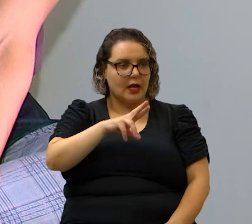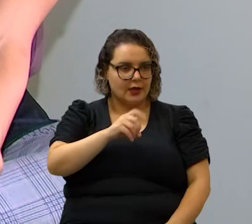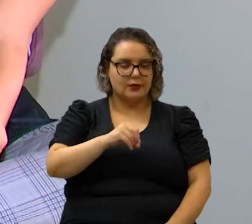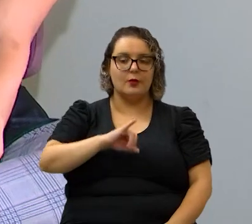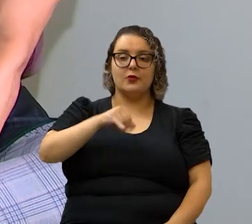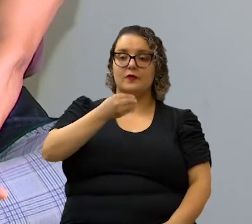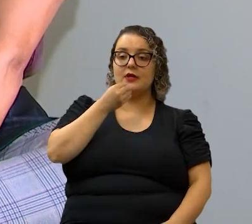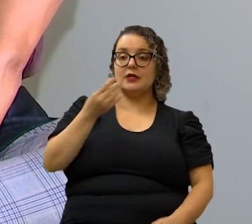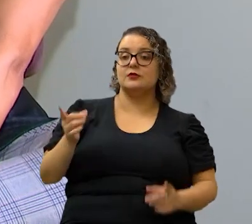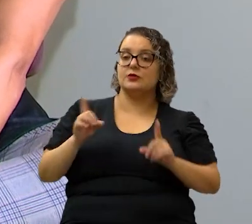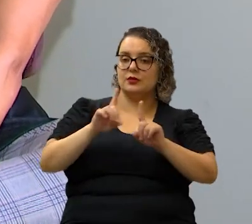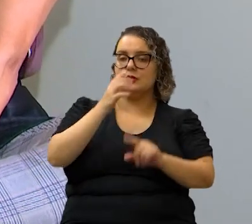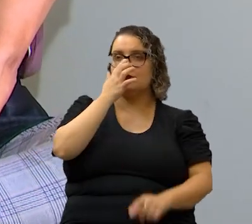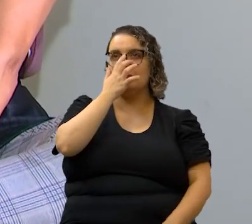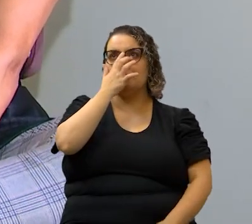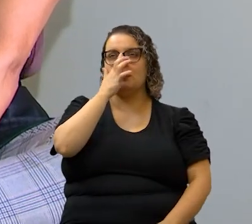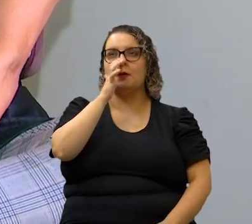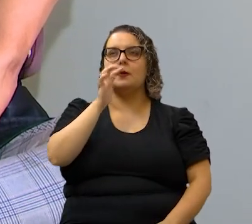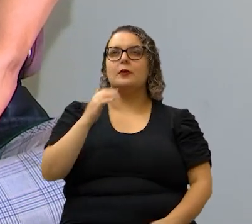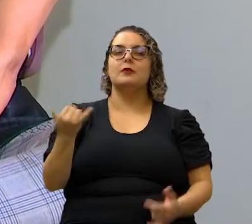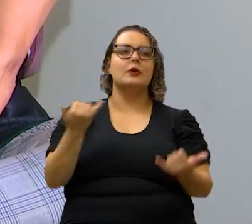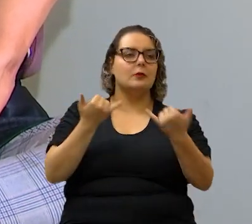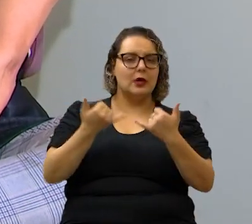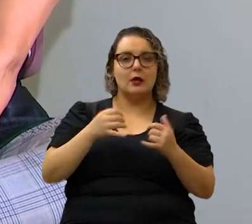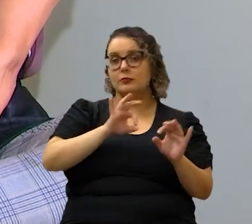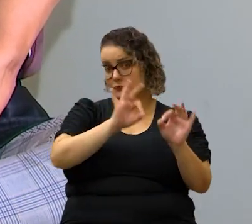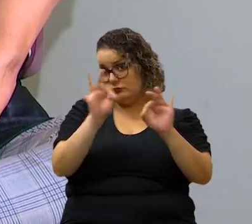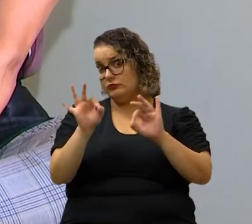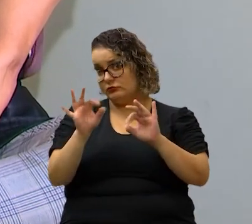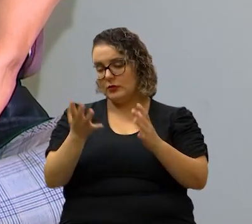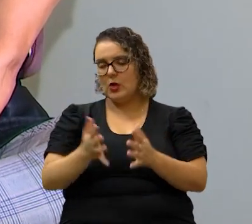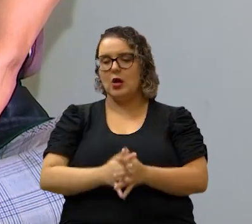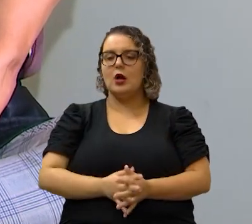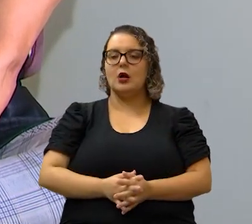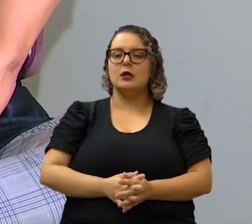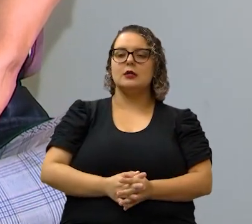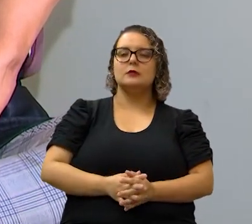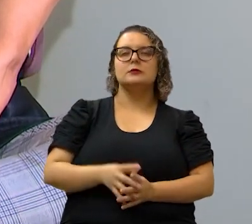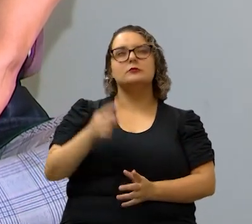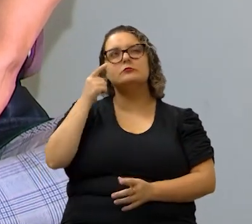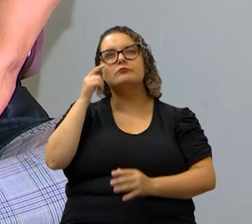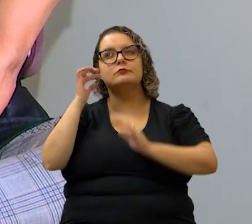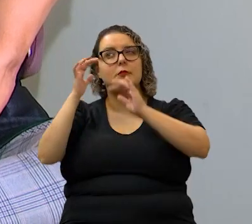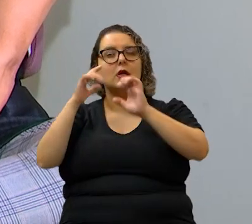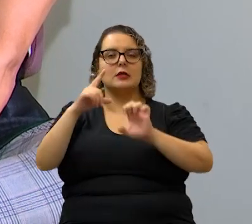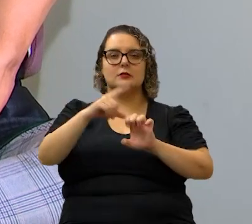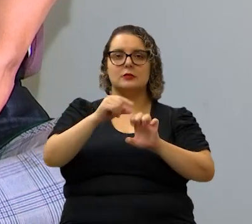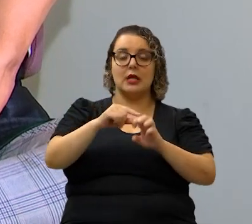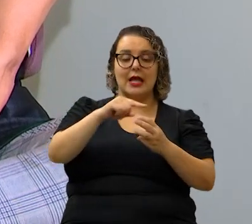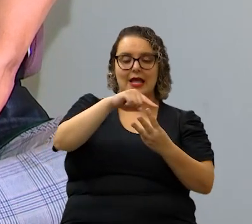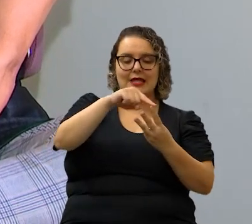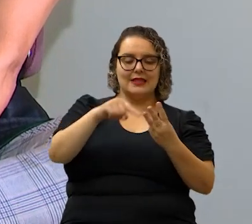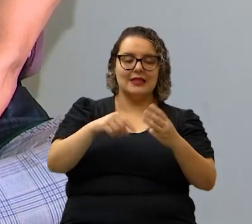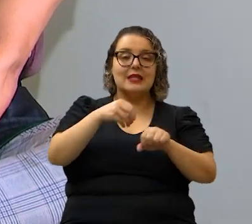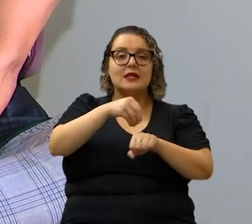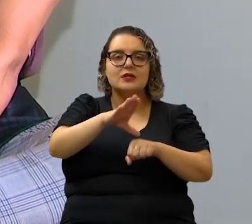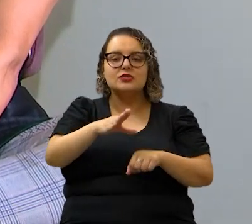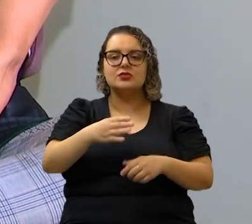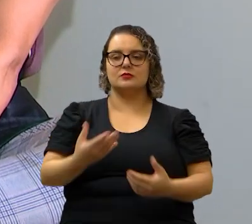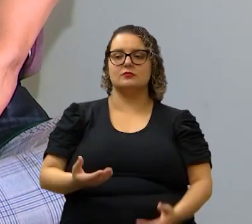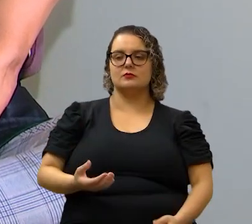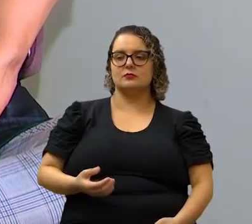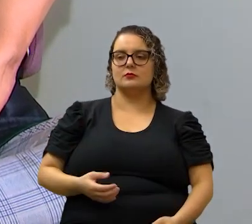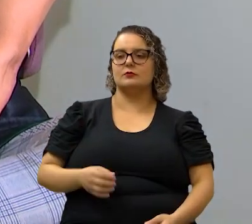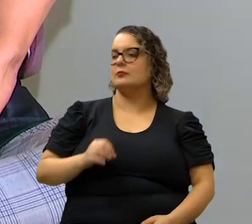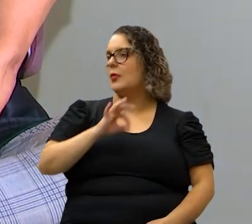vai aproveitar que você está aqui. Fala pra gente, para quem está assistindo em casa, pensa em empreender, 3 dicas que você daria